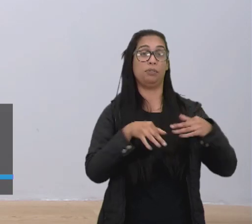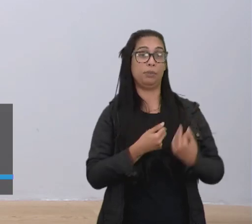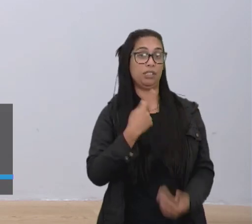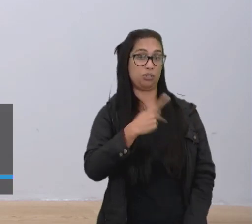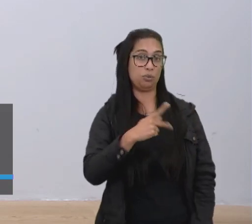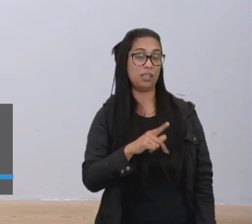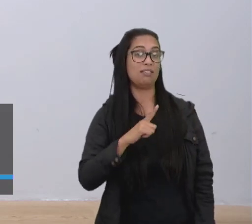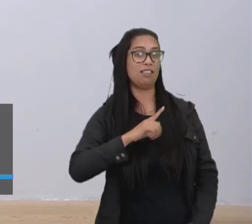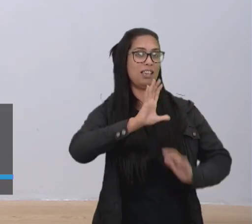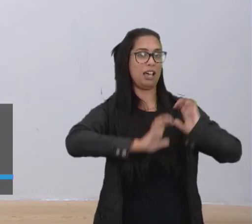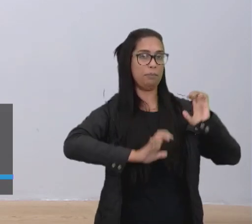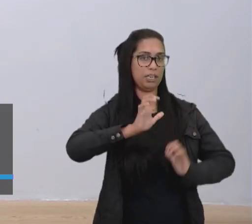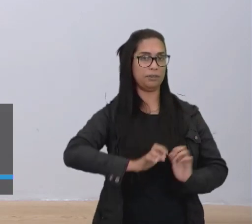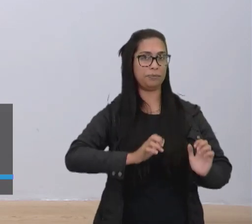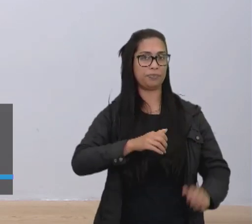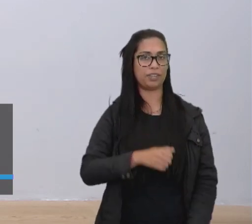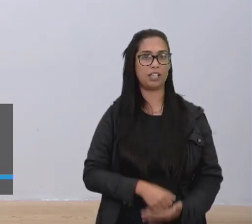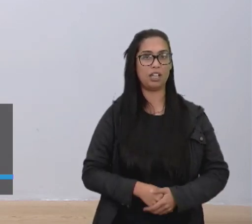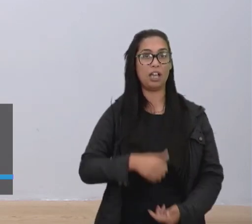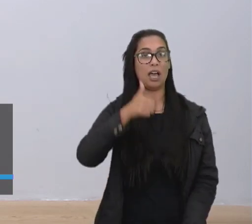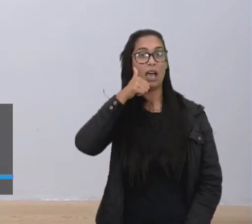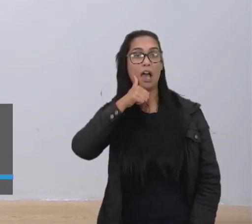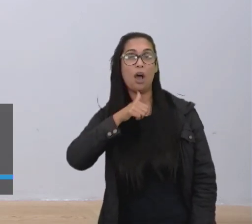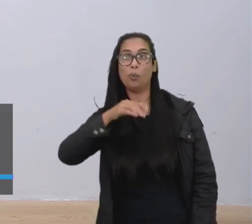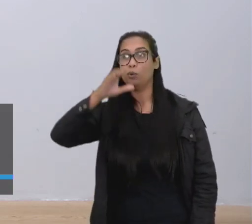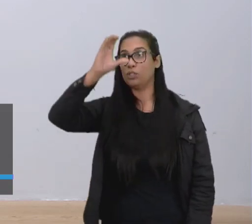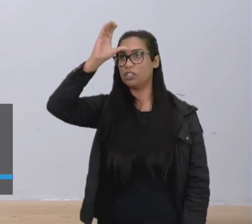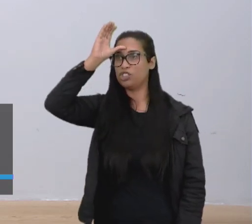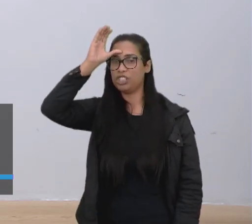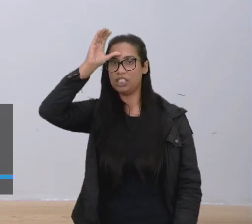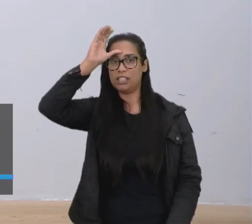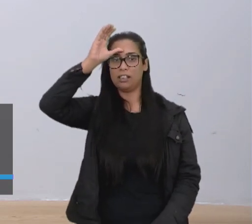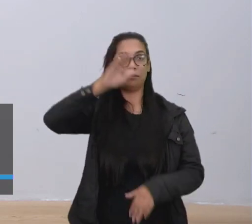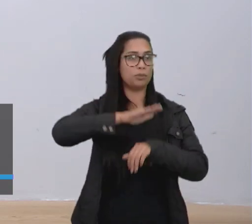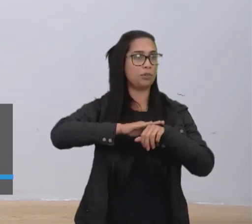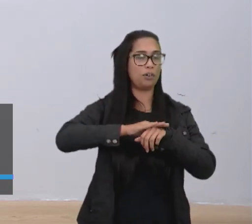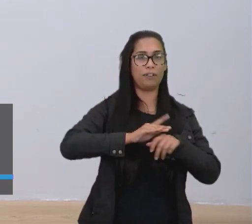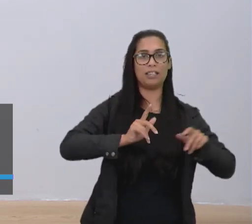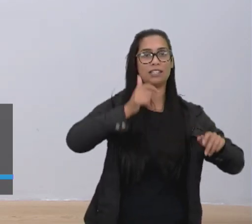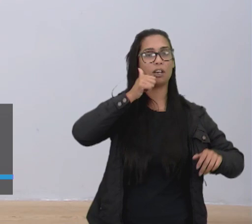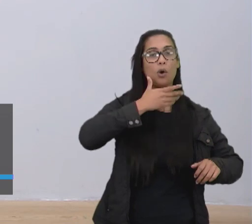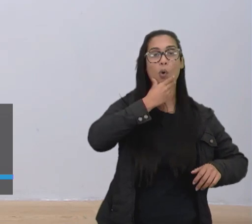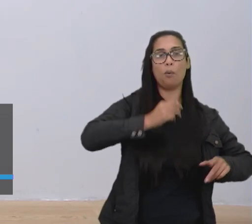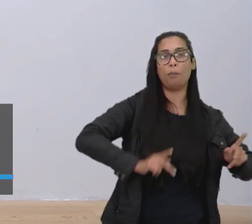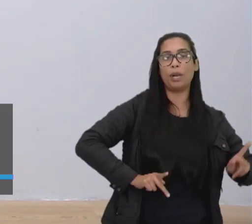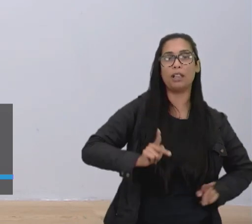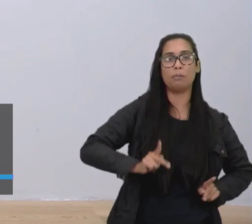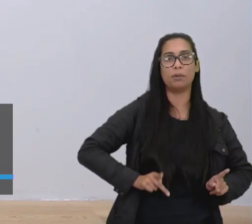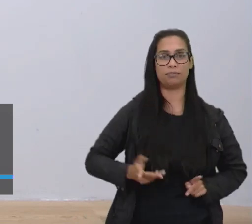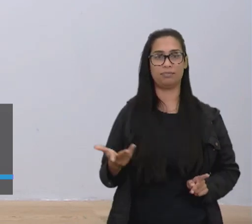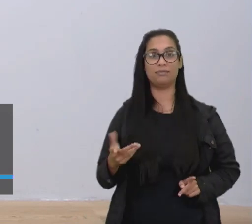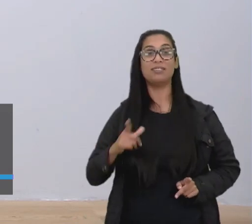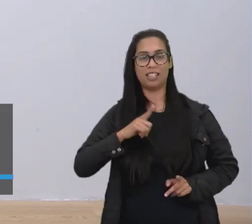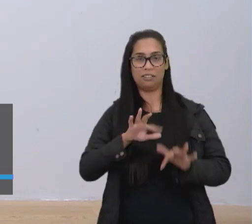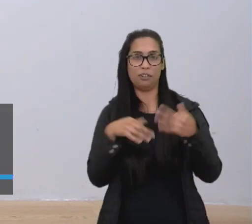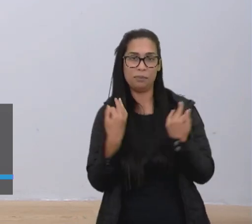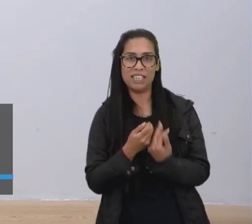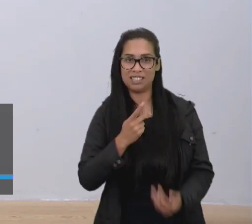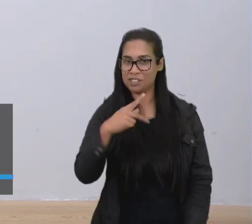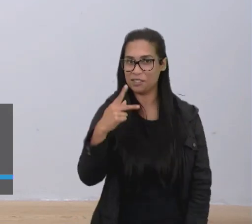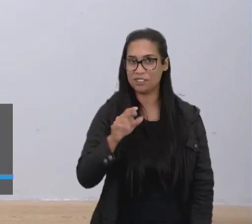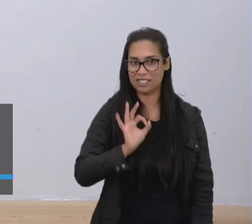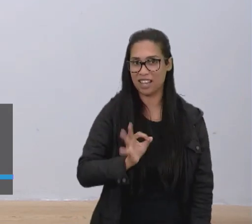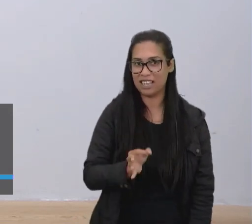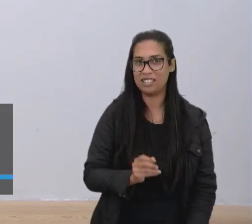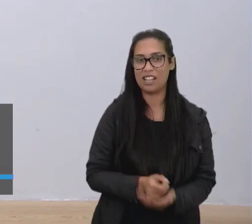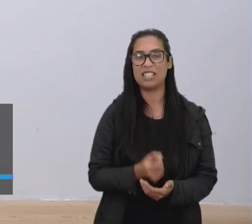treta daquele tio que não fala com aquela tia, daquela prima que não se bica com tal primo, enfim. Então, isso nesses bairros também é uma realidade. Não